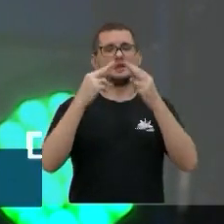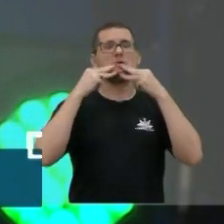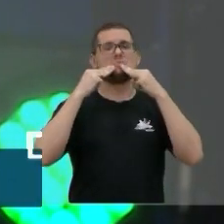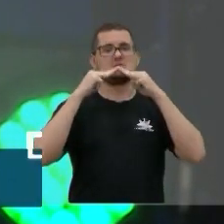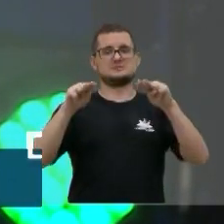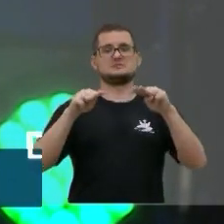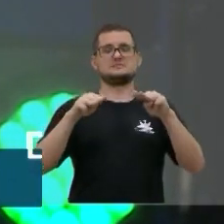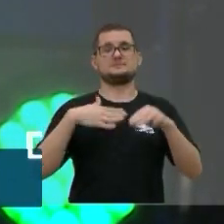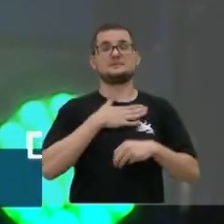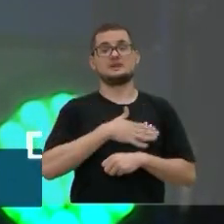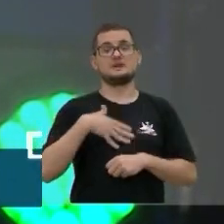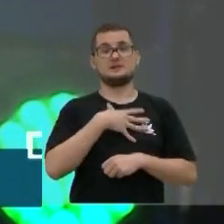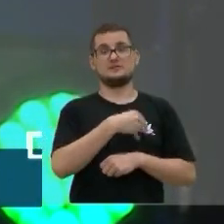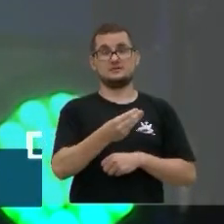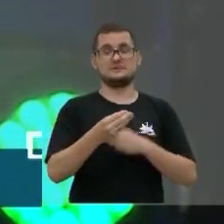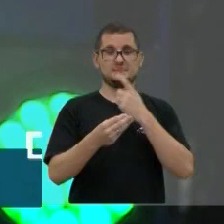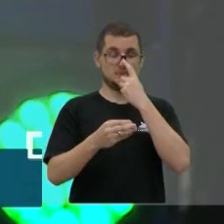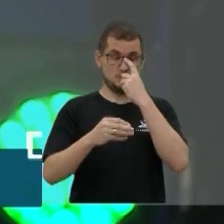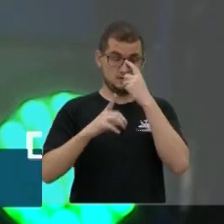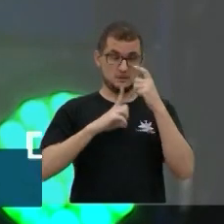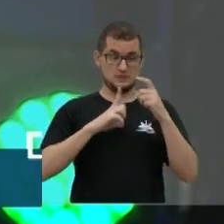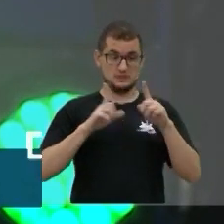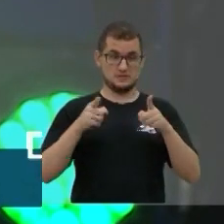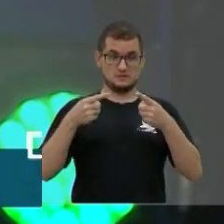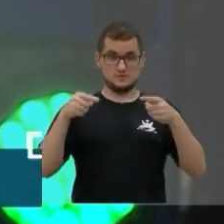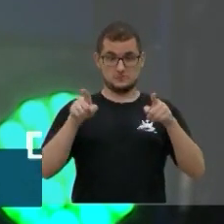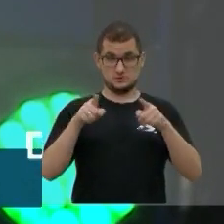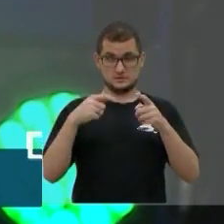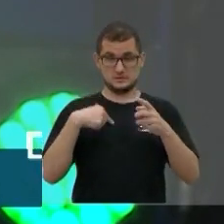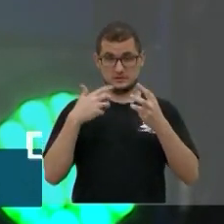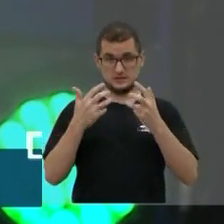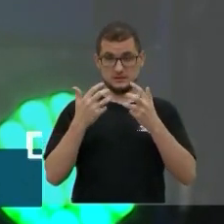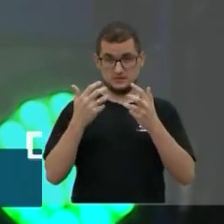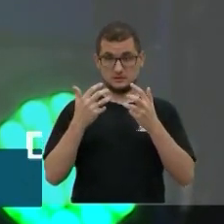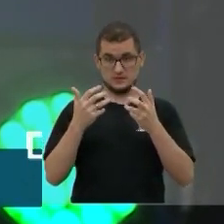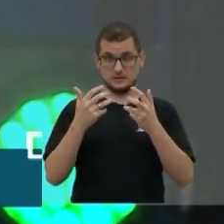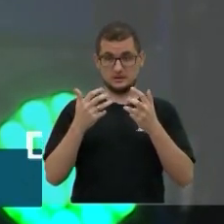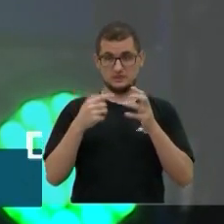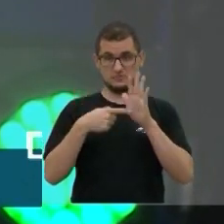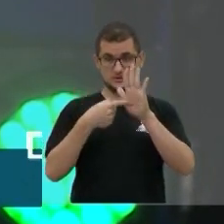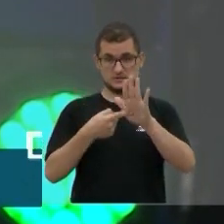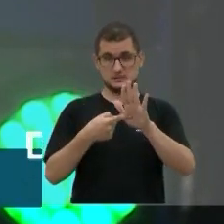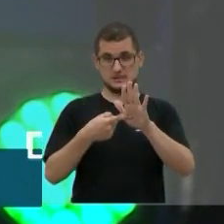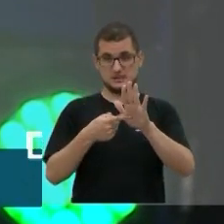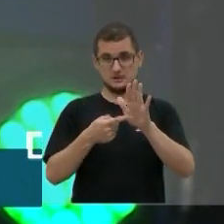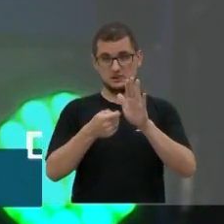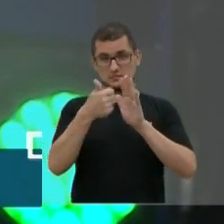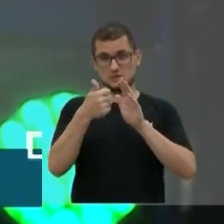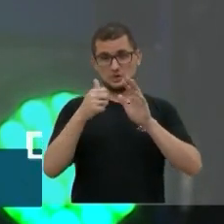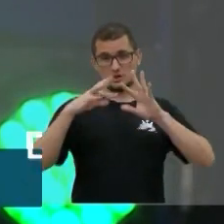Filhos queridos, tem uma música, eu quero falar um pouquinho de tudo que fizemos, é isso, né?